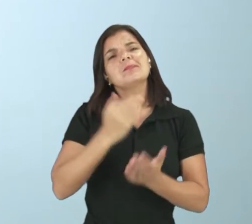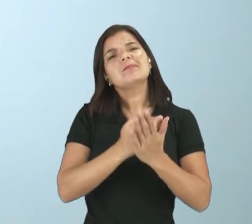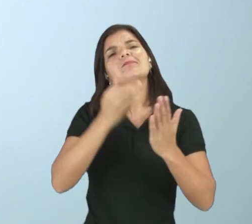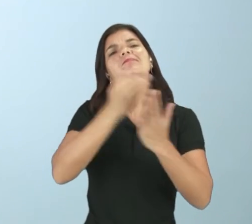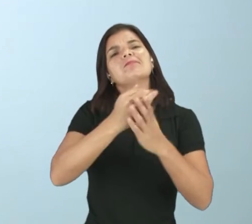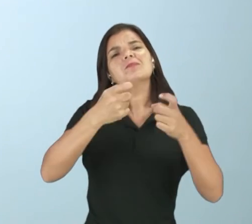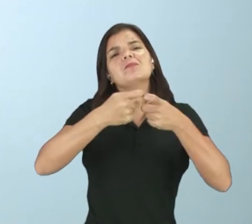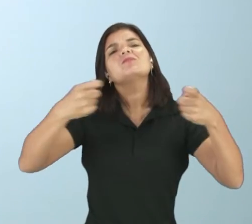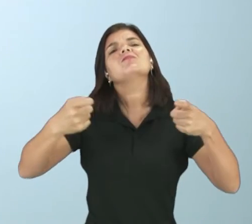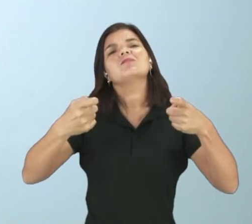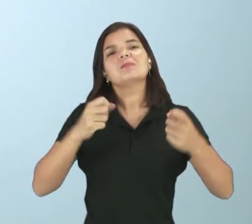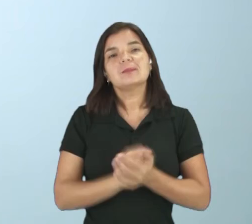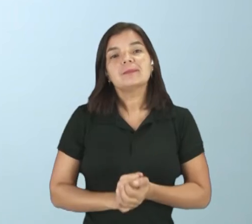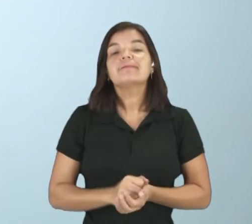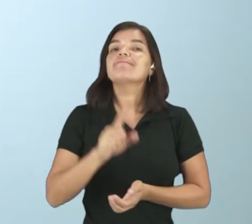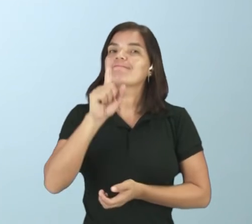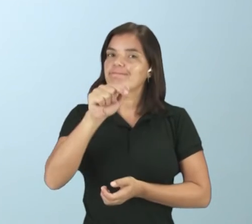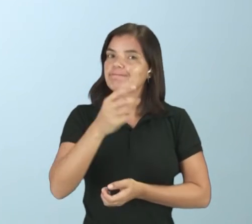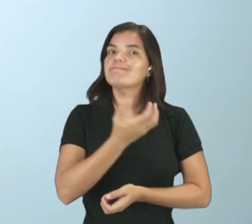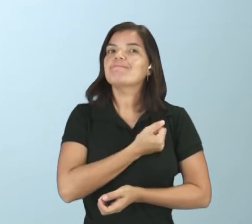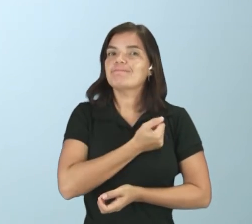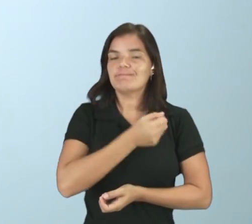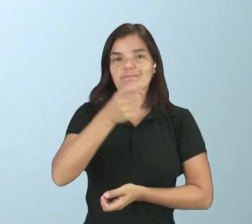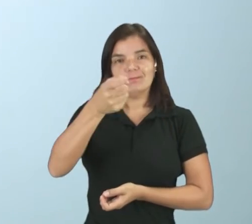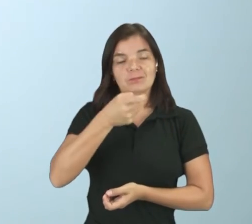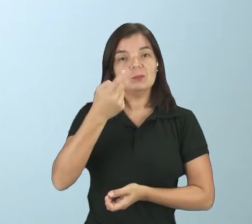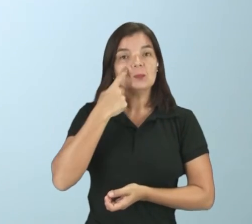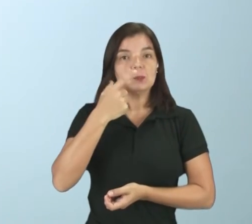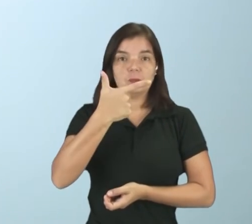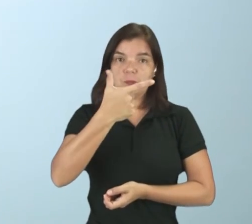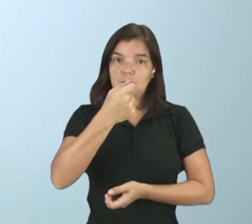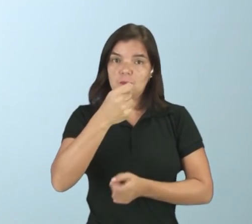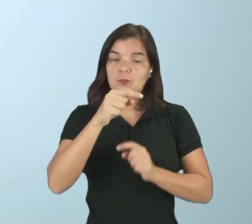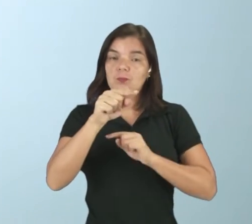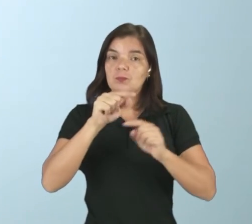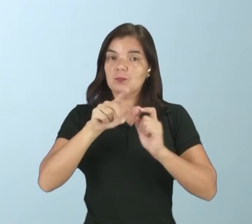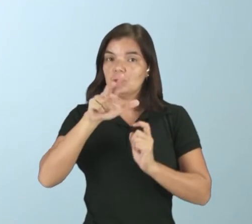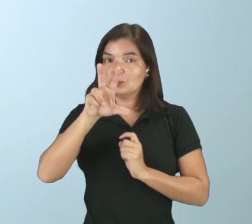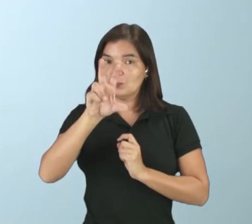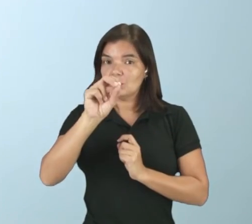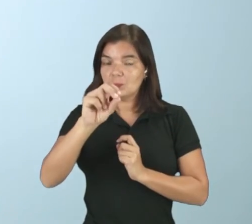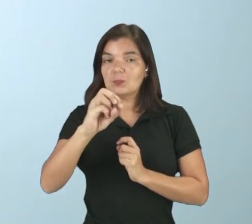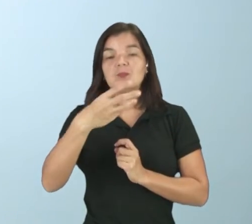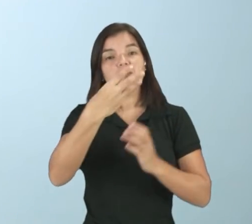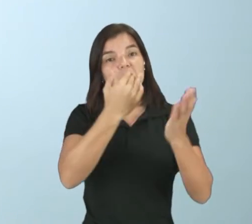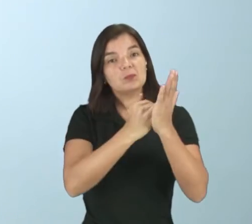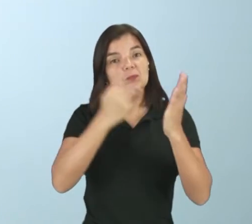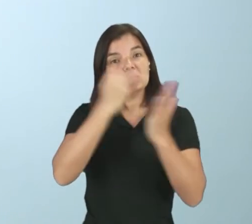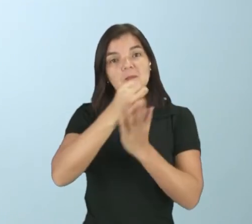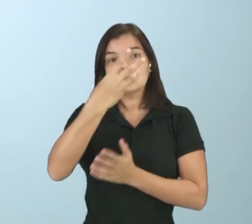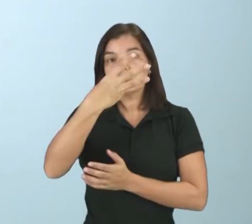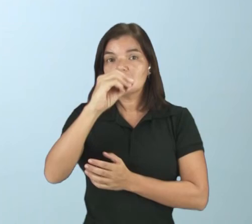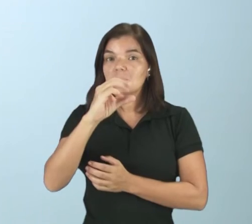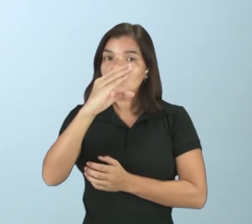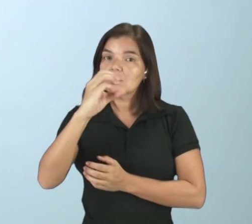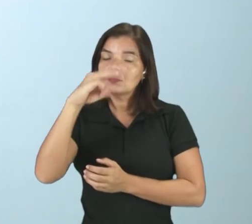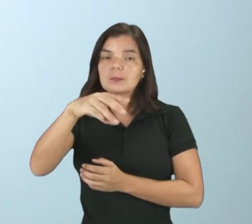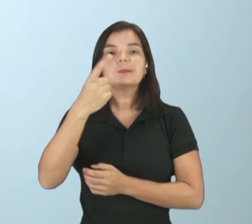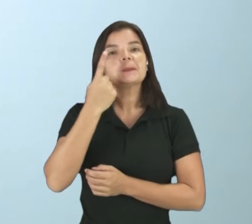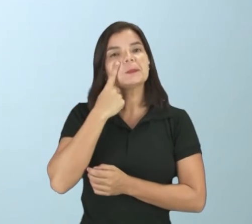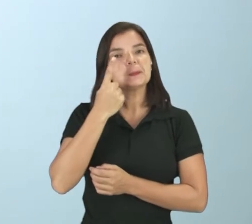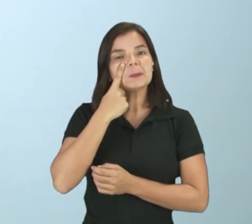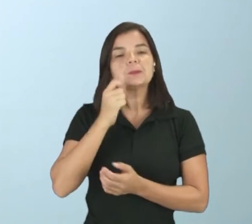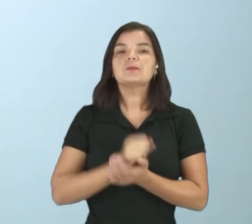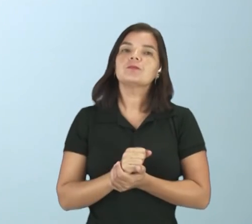Quanto eu estiquei? Isso sim é o valor do x. Então, de 20 para 50, aumentamos 30 centímetros. Mas observem